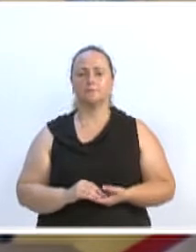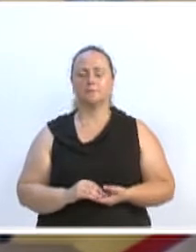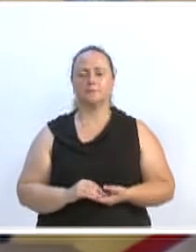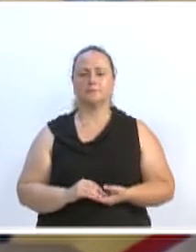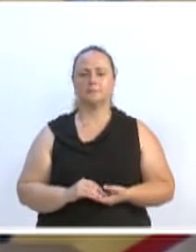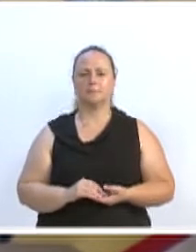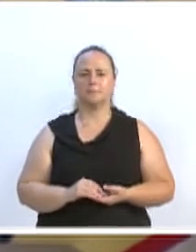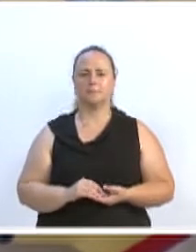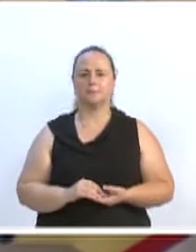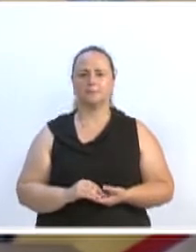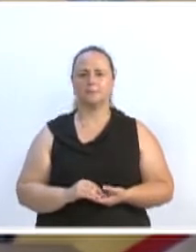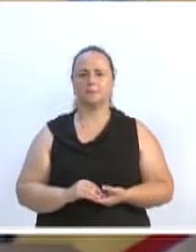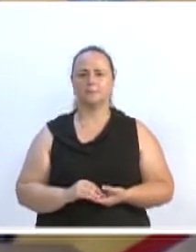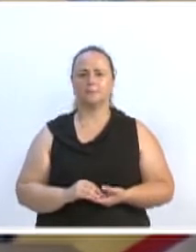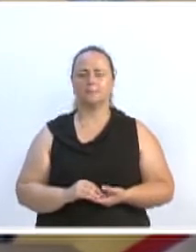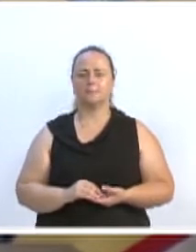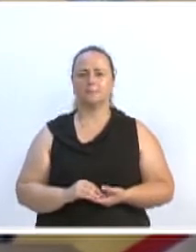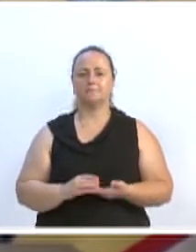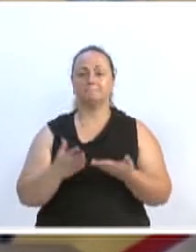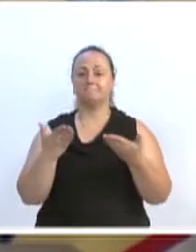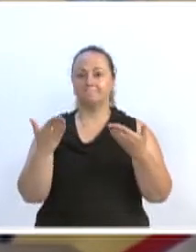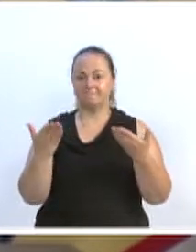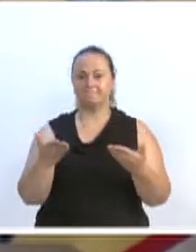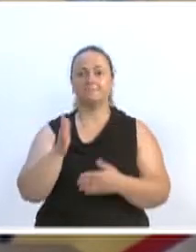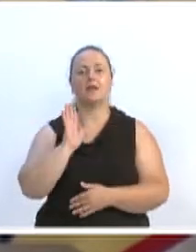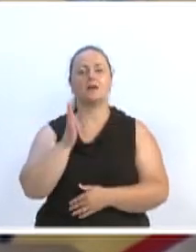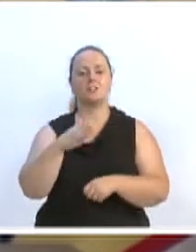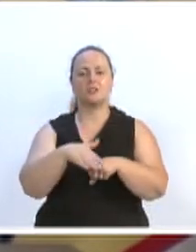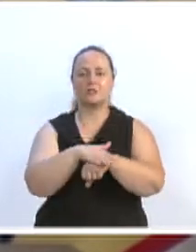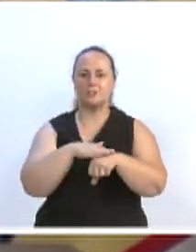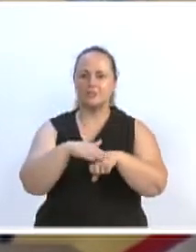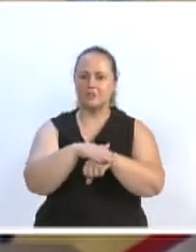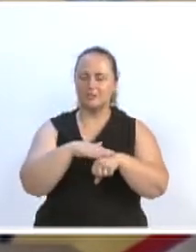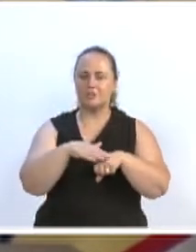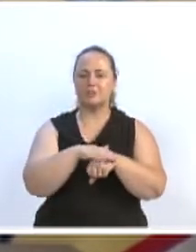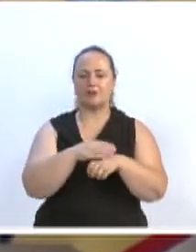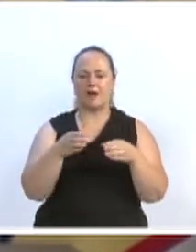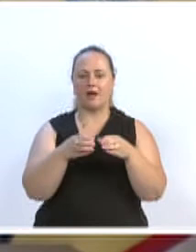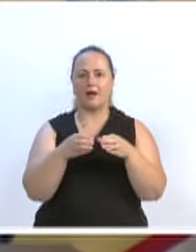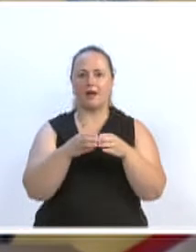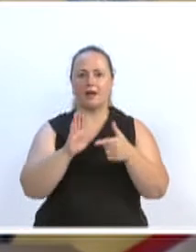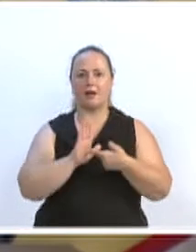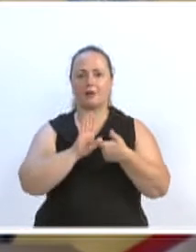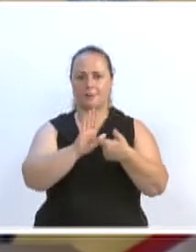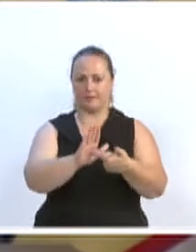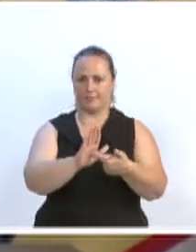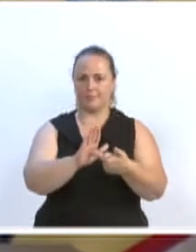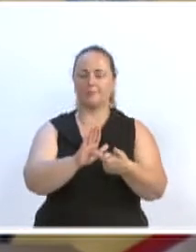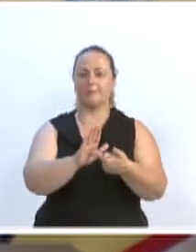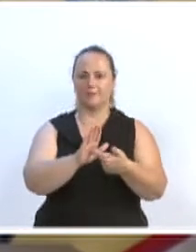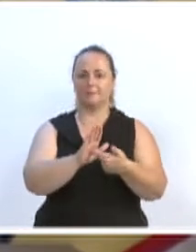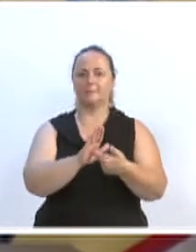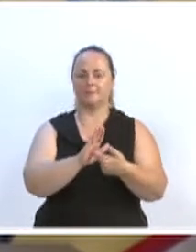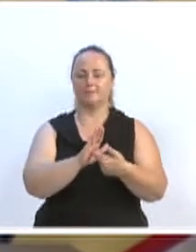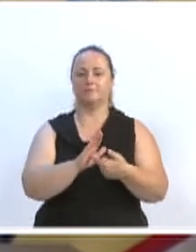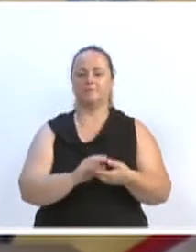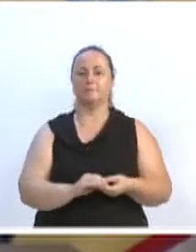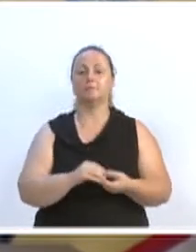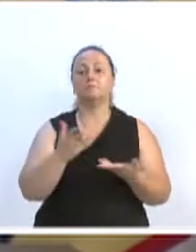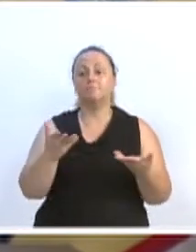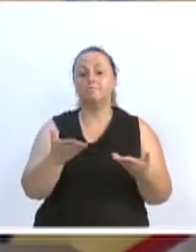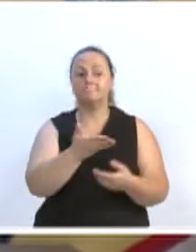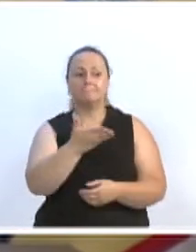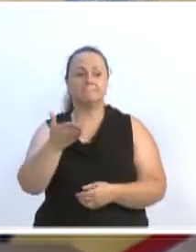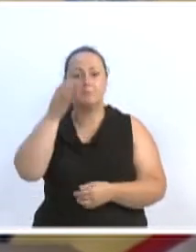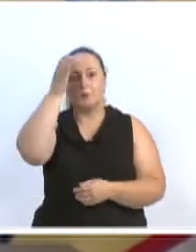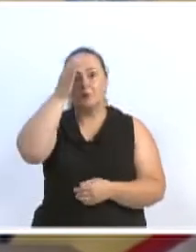é então já conversei com ele no governo estou levando a público para que isso aí pink cai na consciência todos vereadores